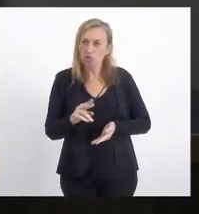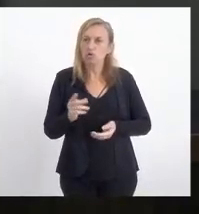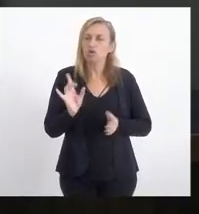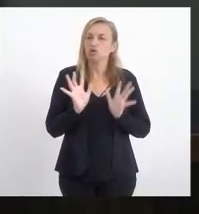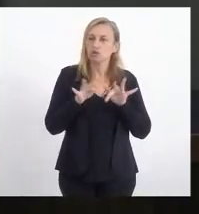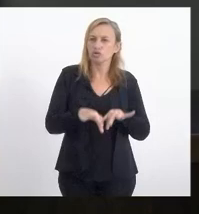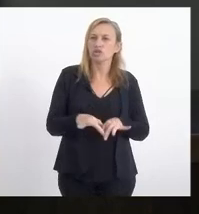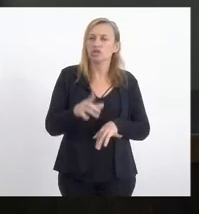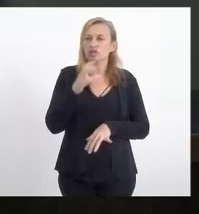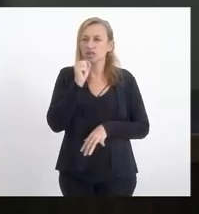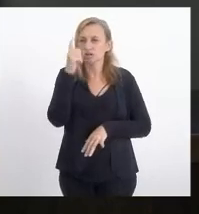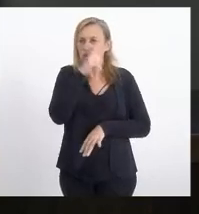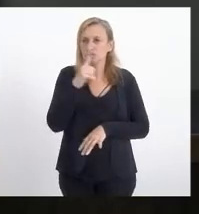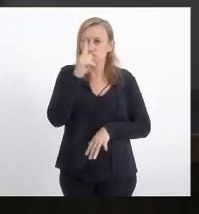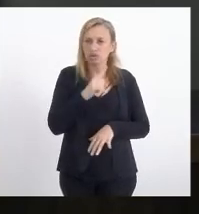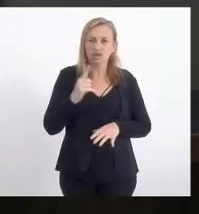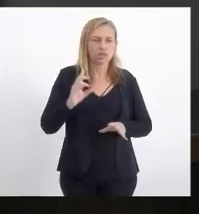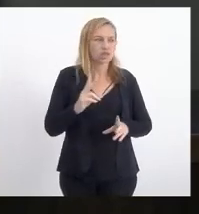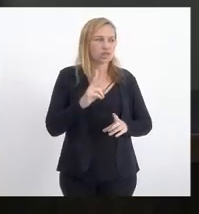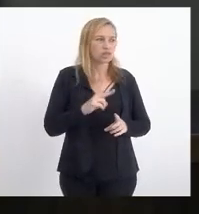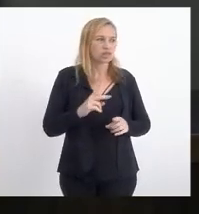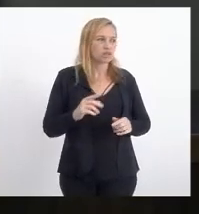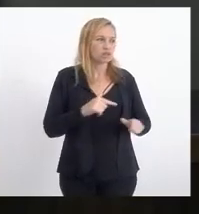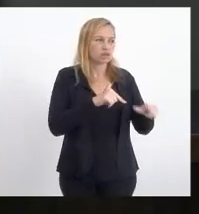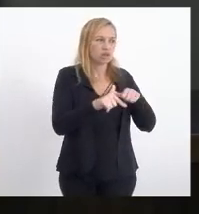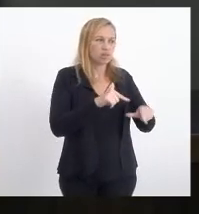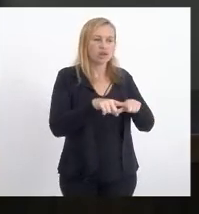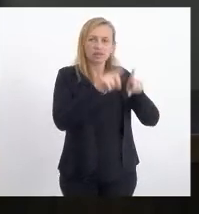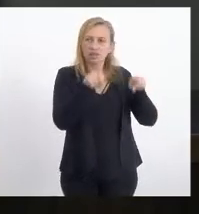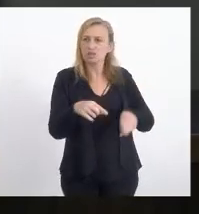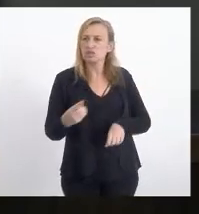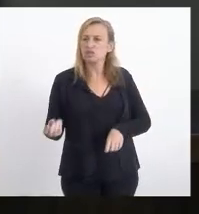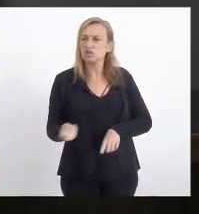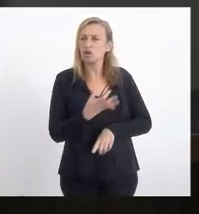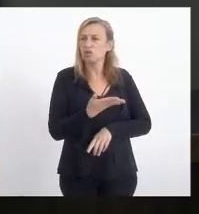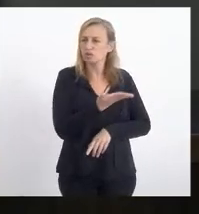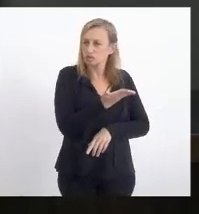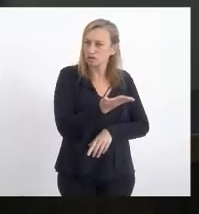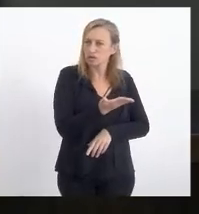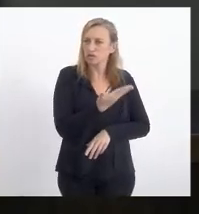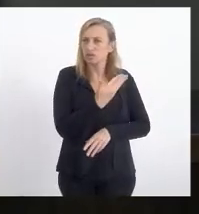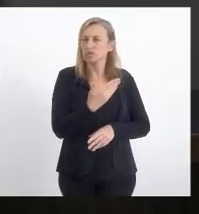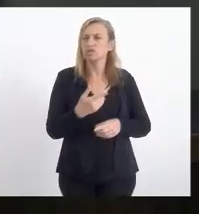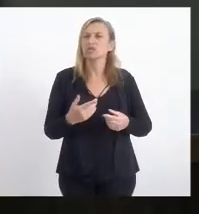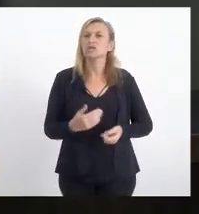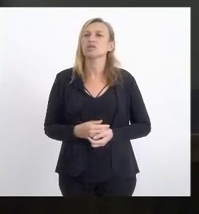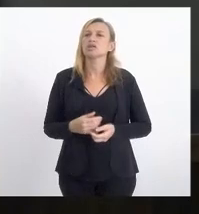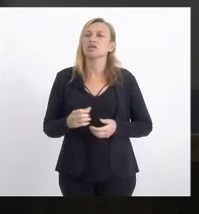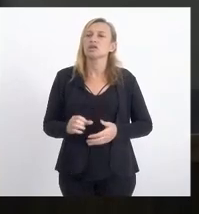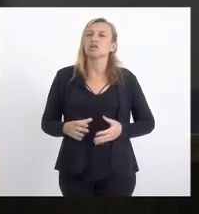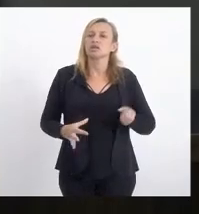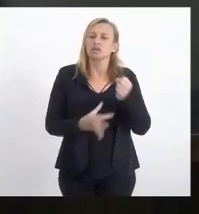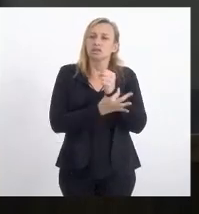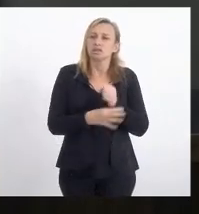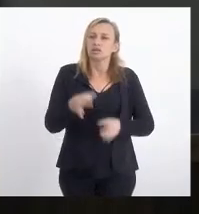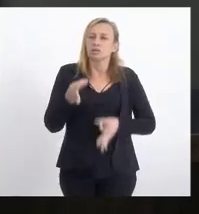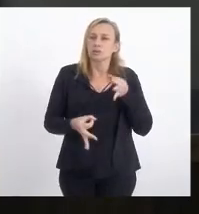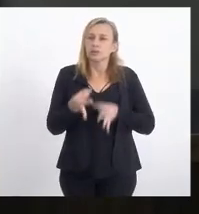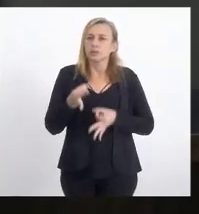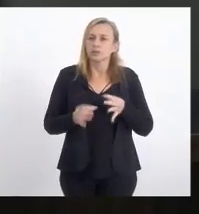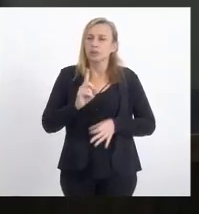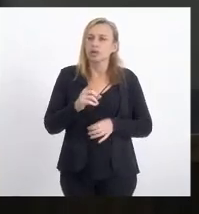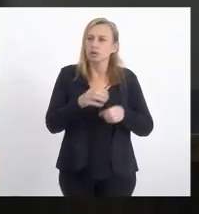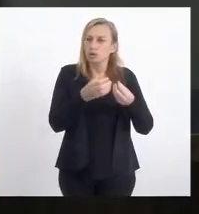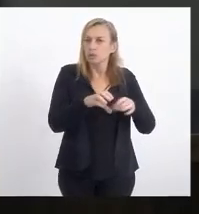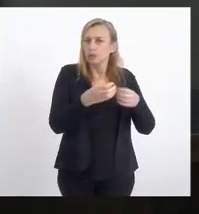final de semana garantir a posse de servidores o que demonstra a sensibilidade do governo em garantir a segurança jurídica não só daqueles que